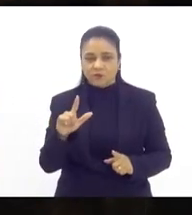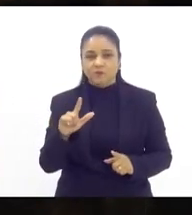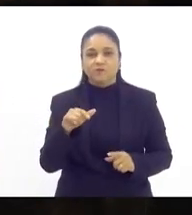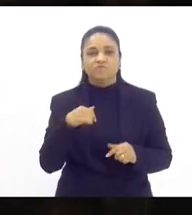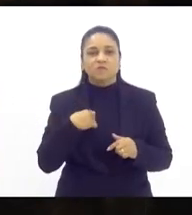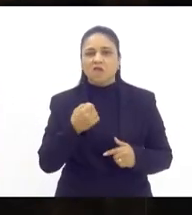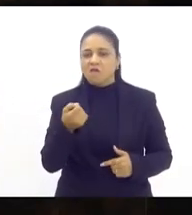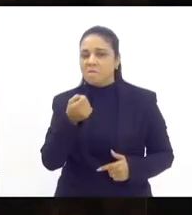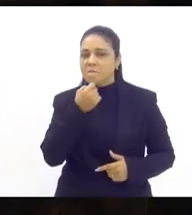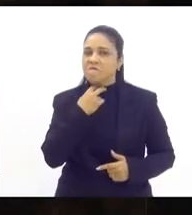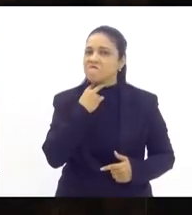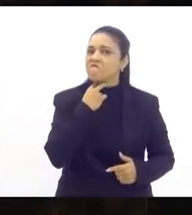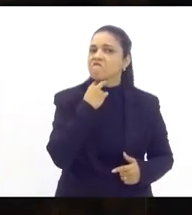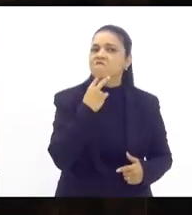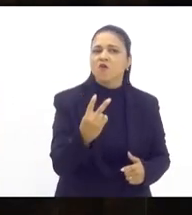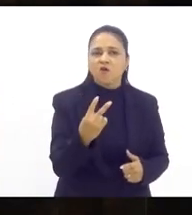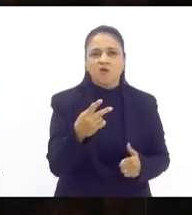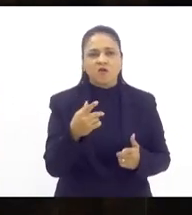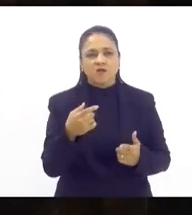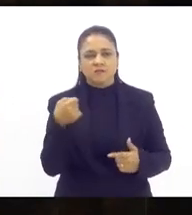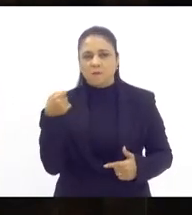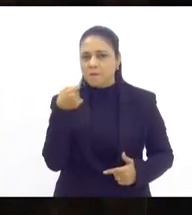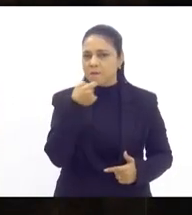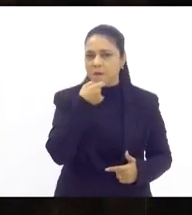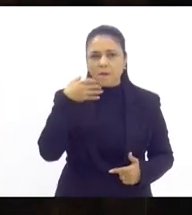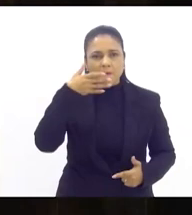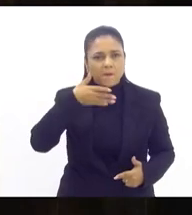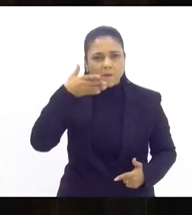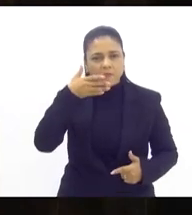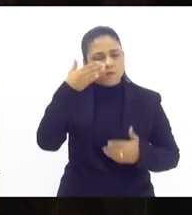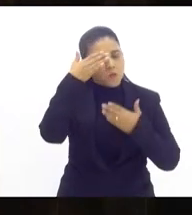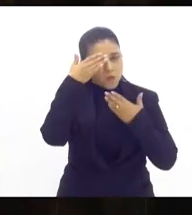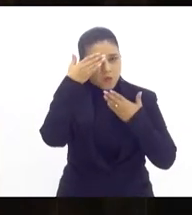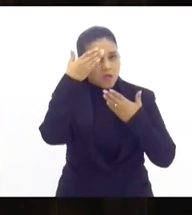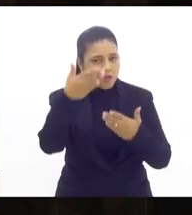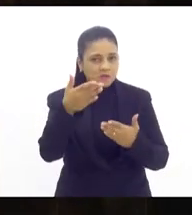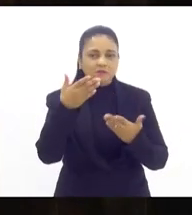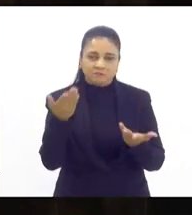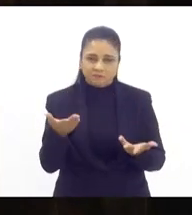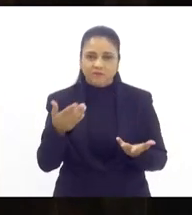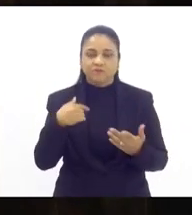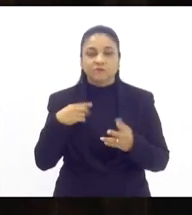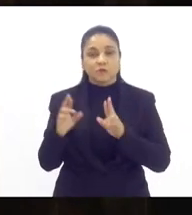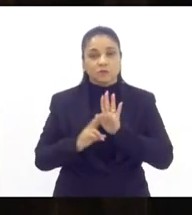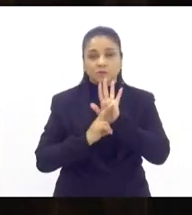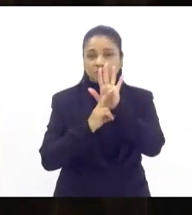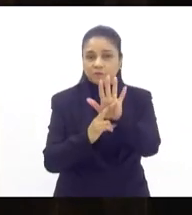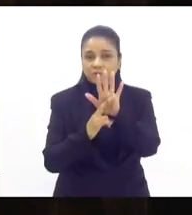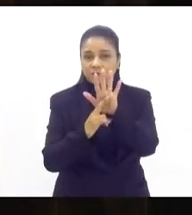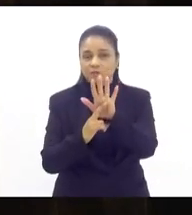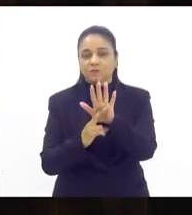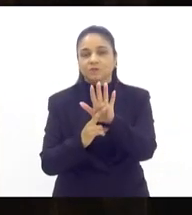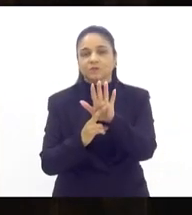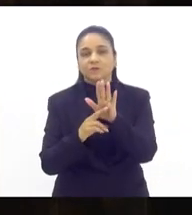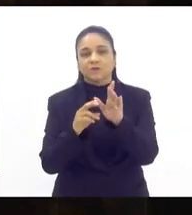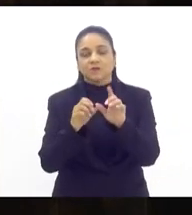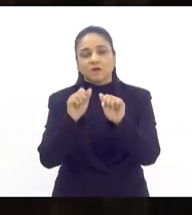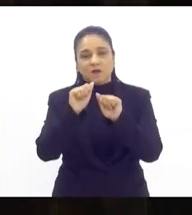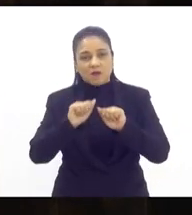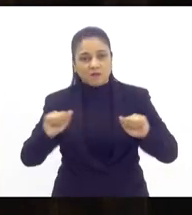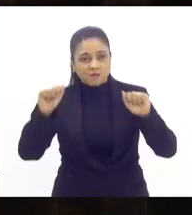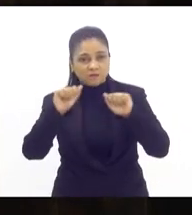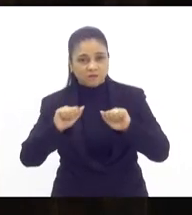ter voz isso é muito muito interessante agradecemos bastante eu represento aqui Deputado Associação